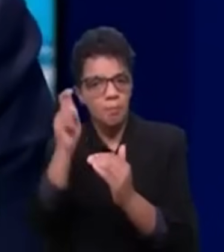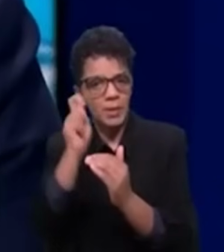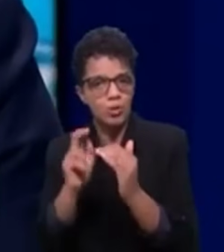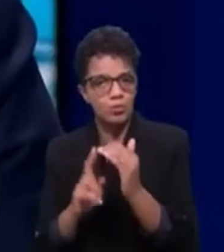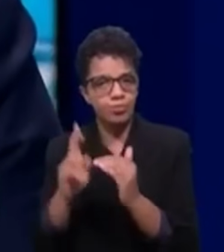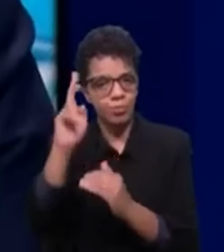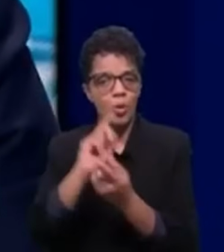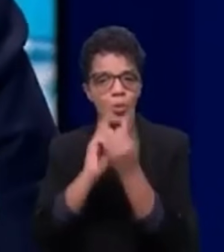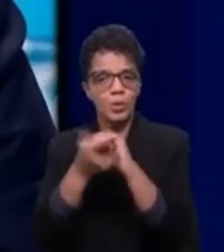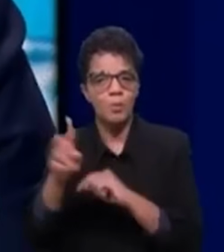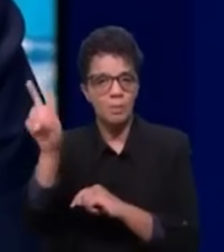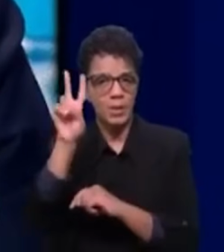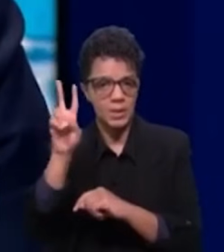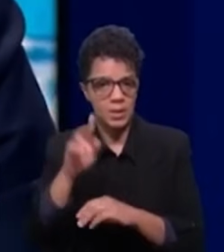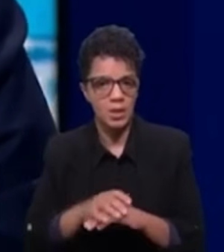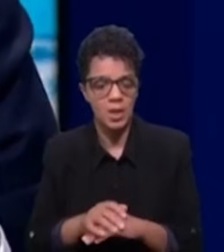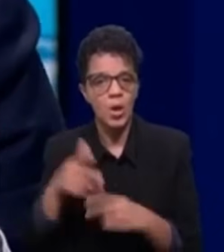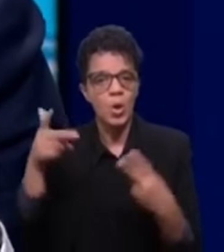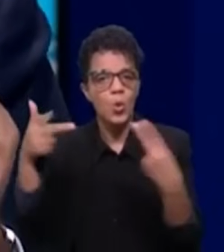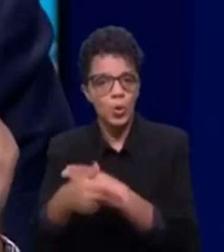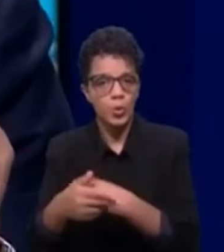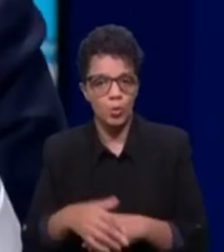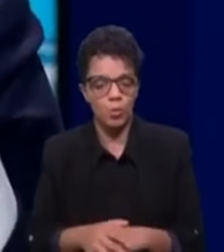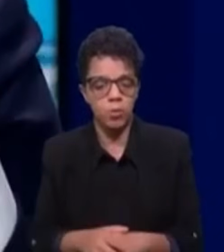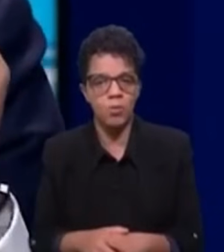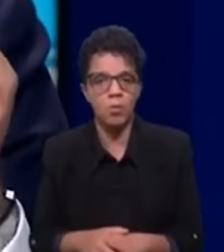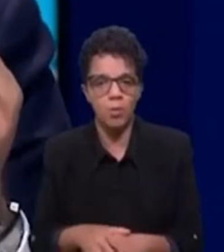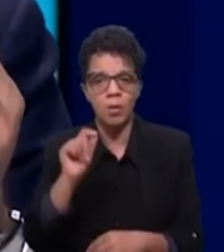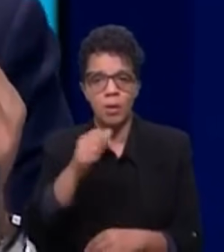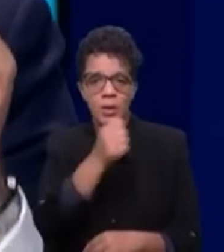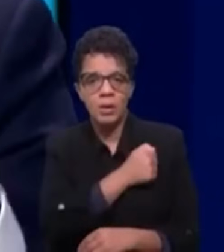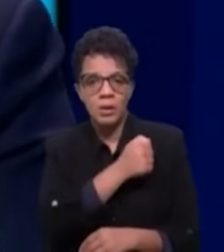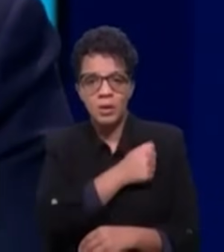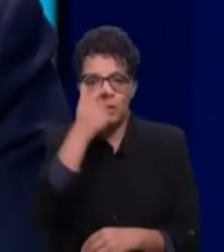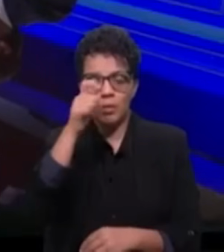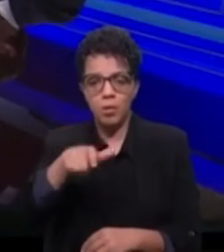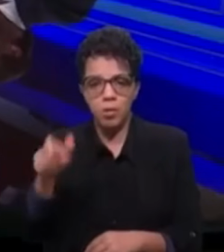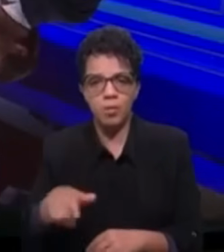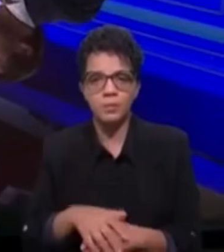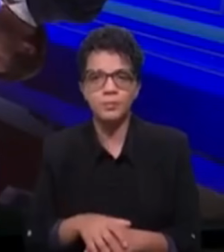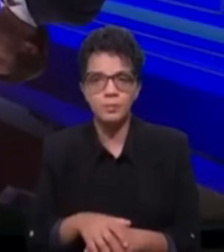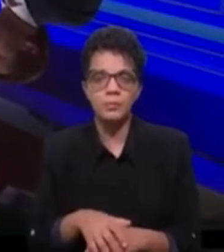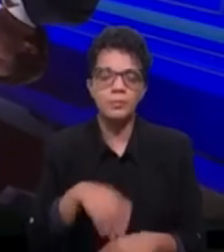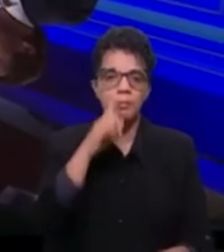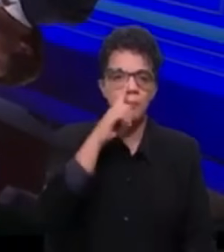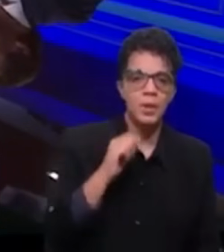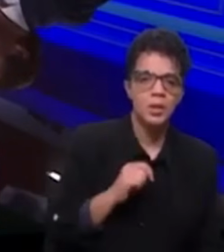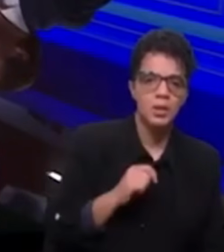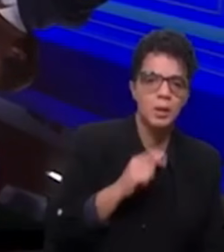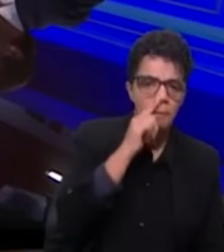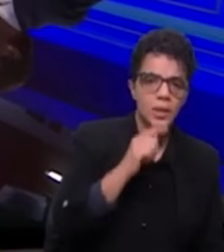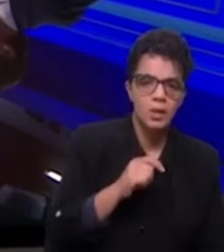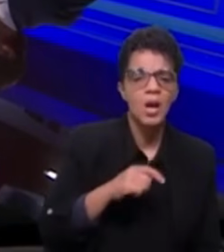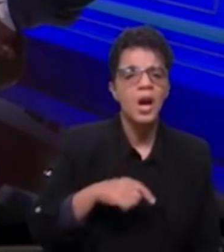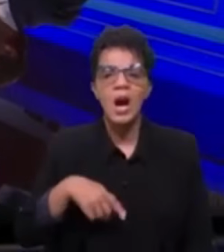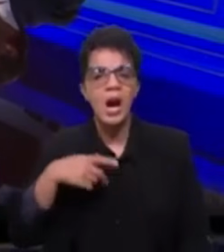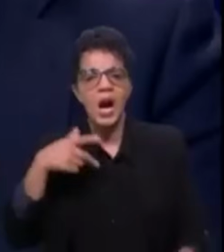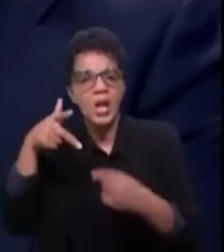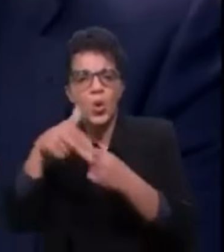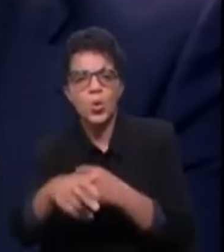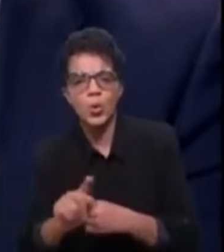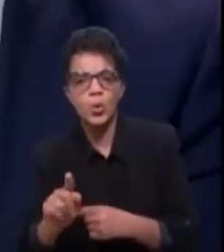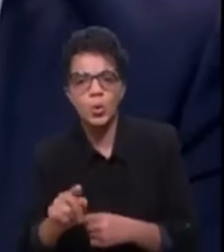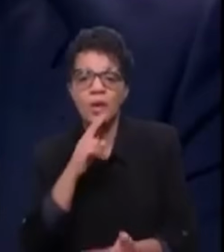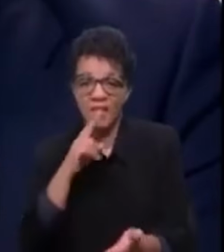ao contrário do que fez o PSD que as cortou e quem está em casa quem está Desculpa cortou pensões ou não cortou não implementou acord